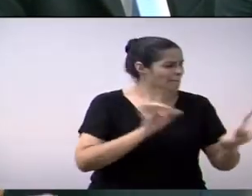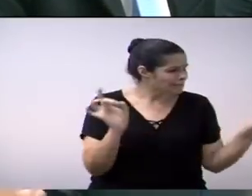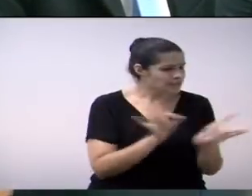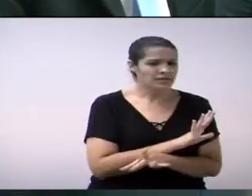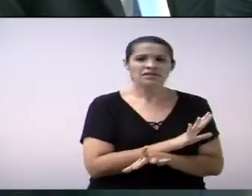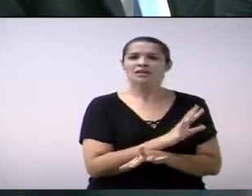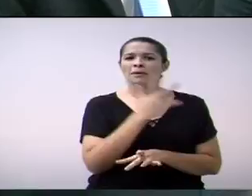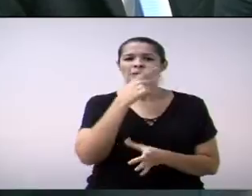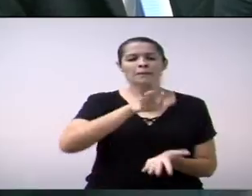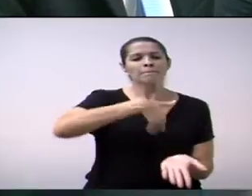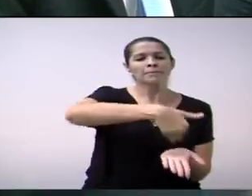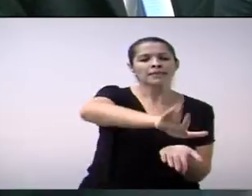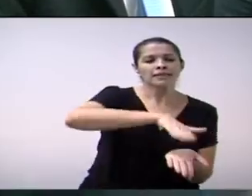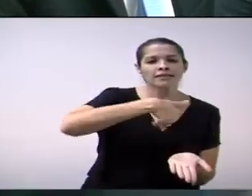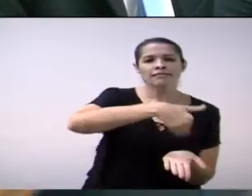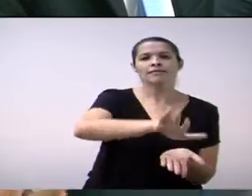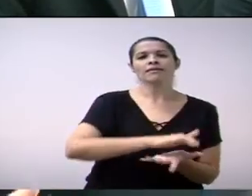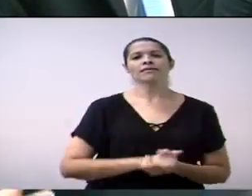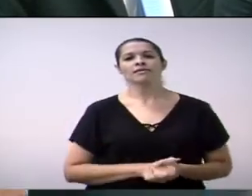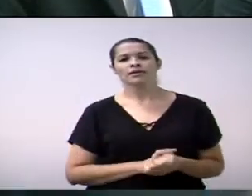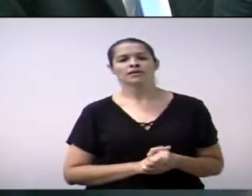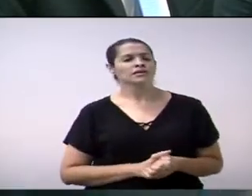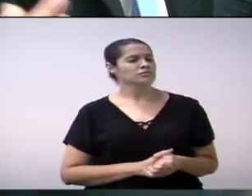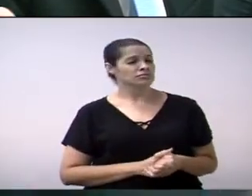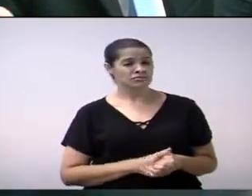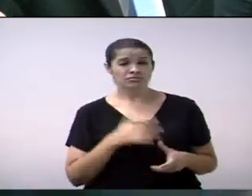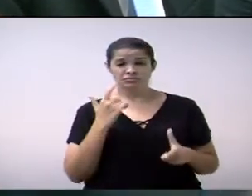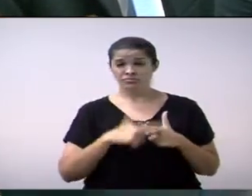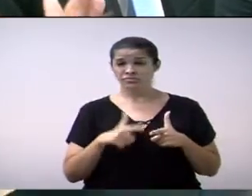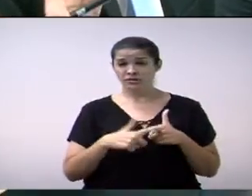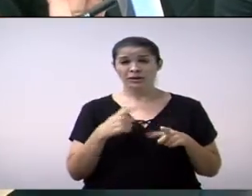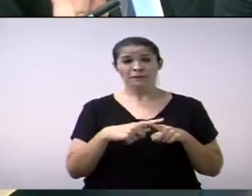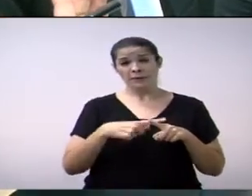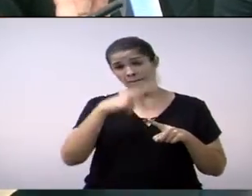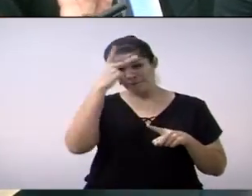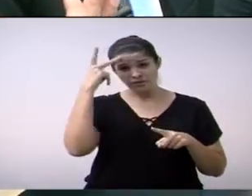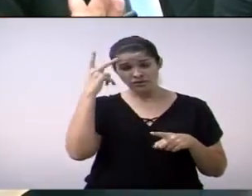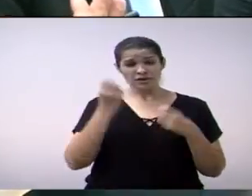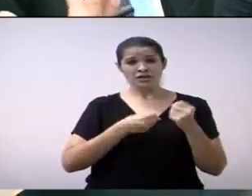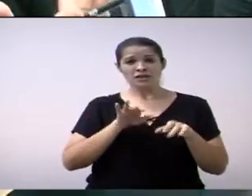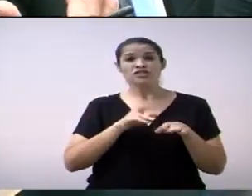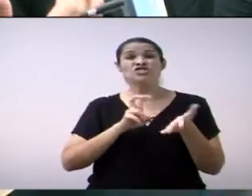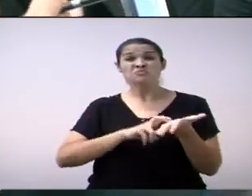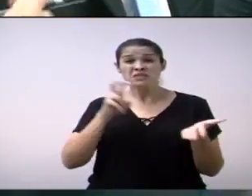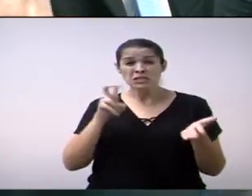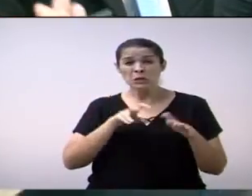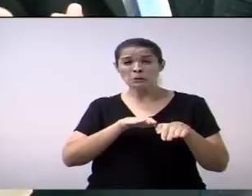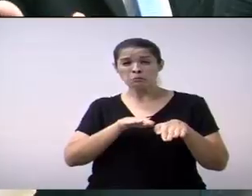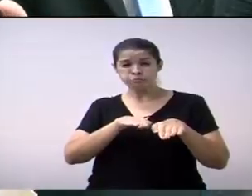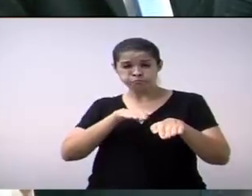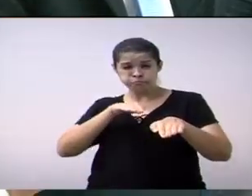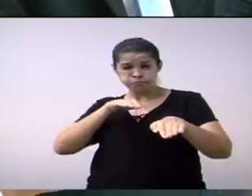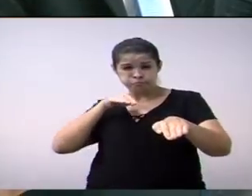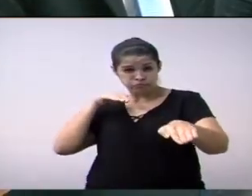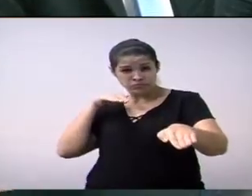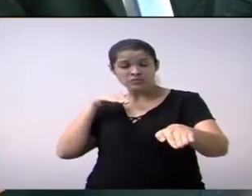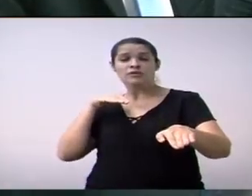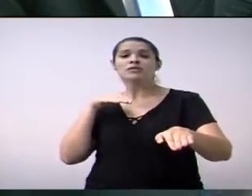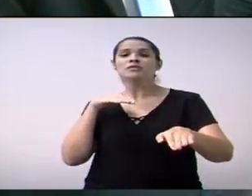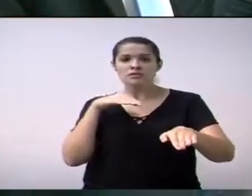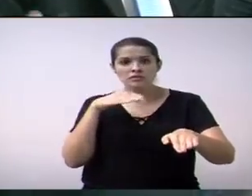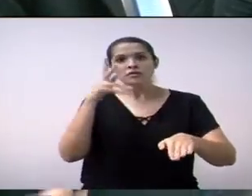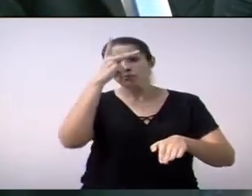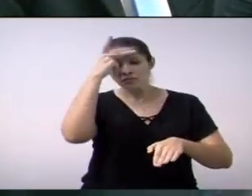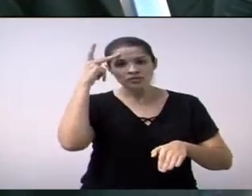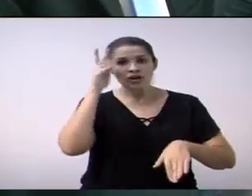pintar, ocasionando um problema enorme para a população que tem que se deslocar, especialmente na área da manhã, né? E eu fico imaginando quantas pessoas não têm que ir,